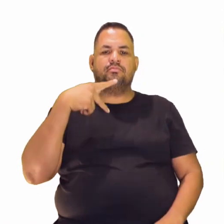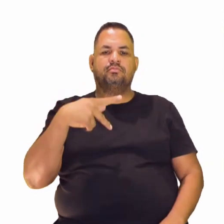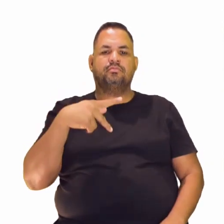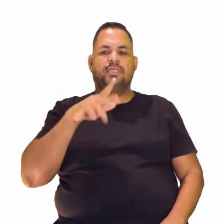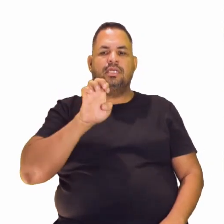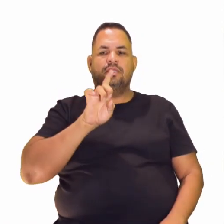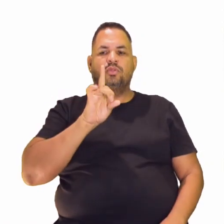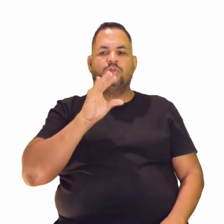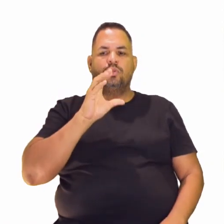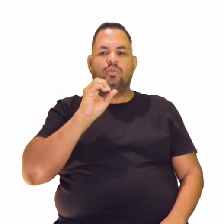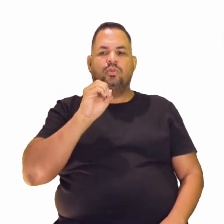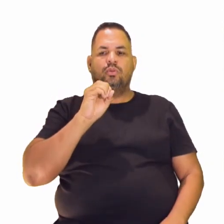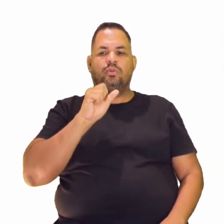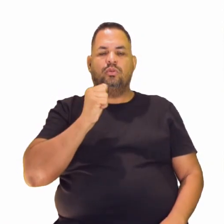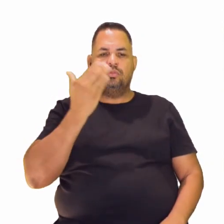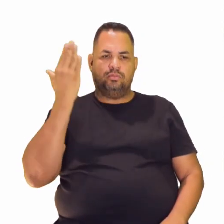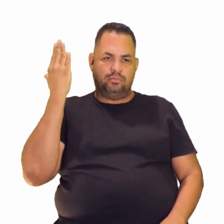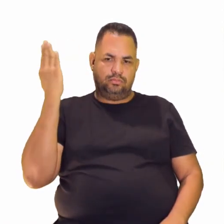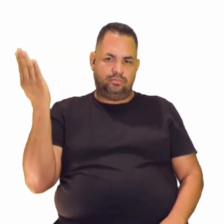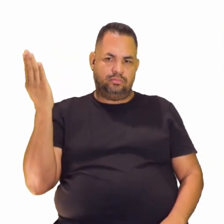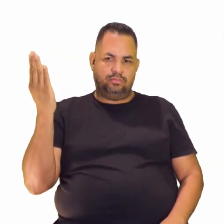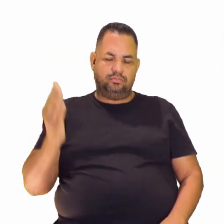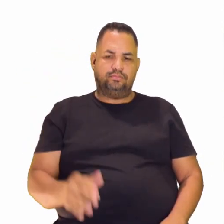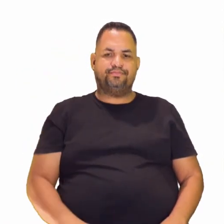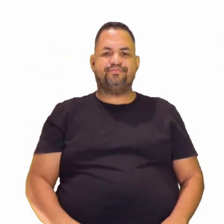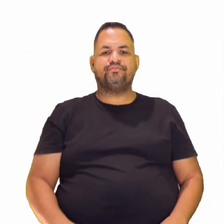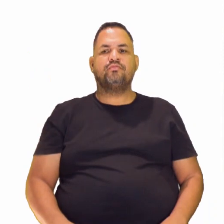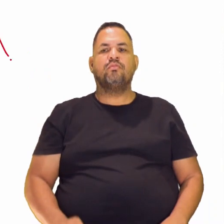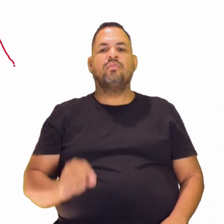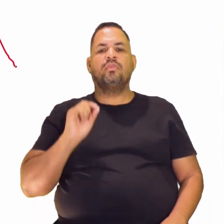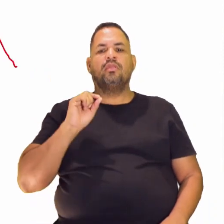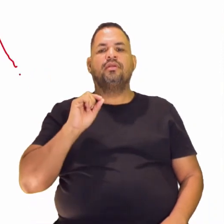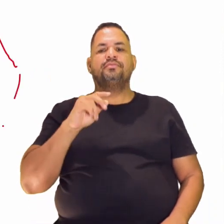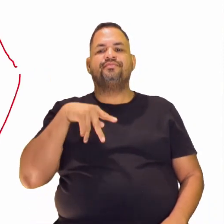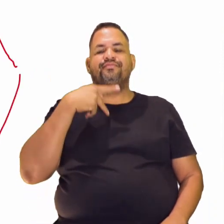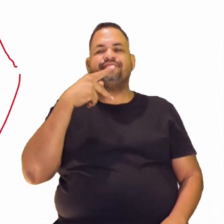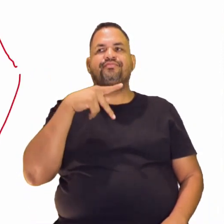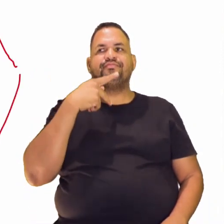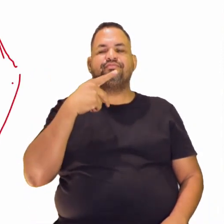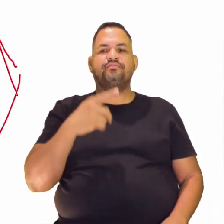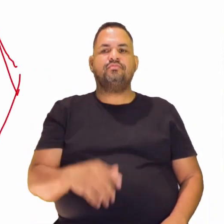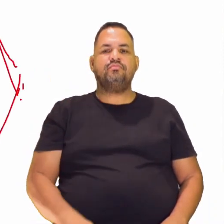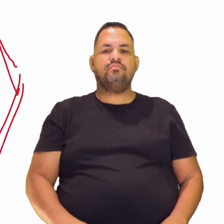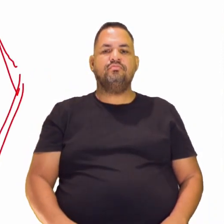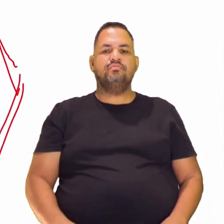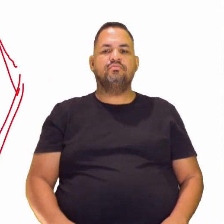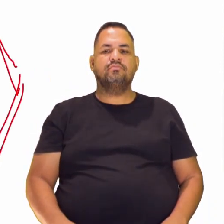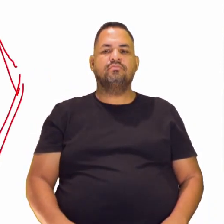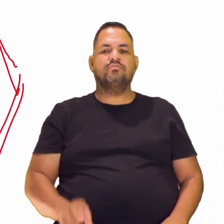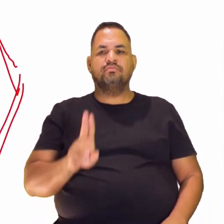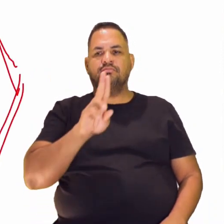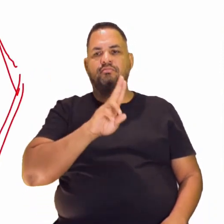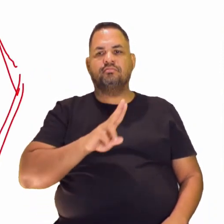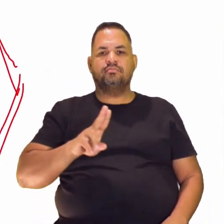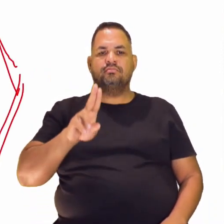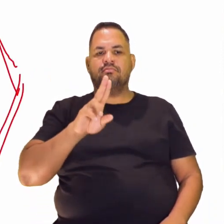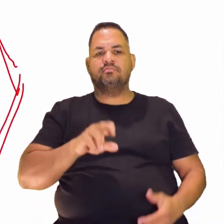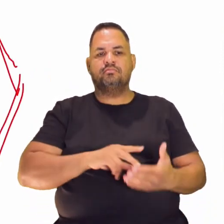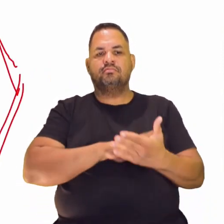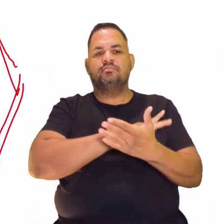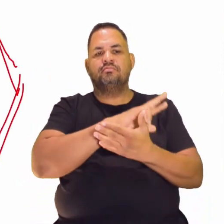também no navio. O que ele falou na carta dele foi utilizado por